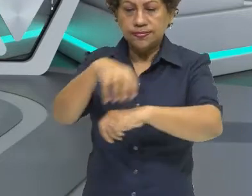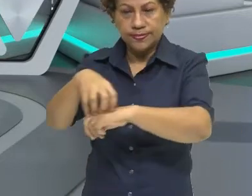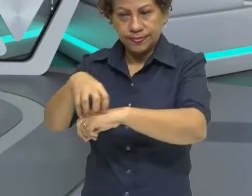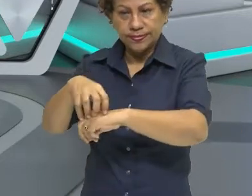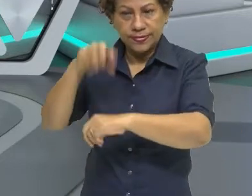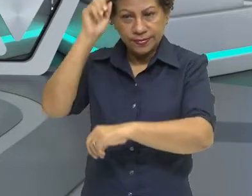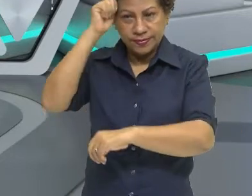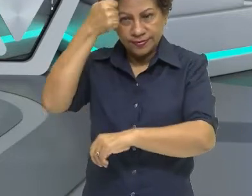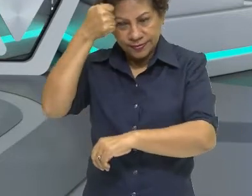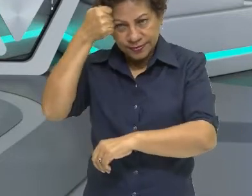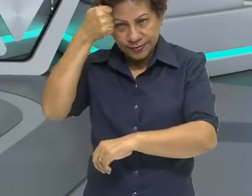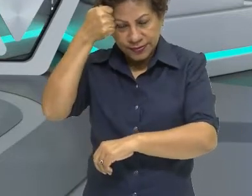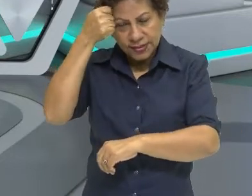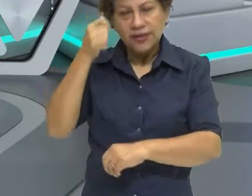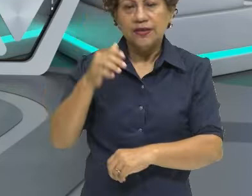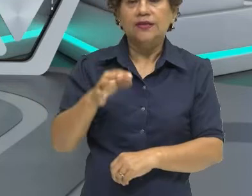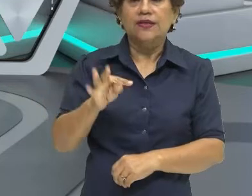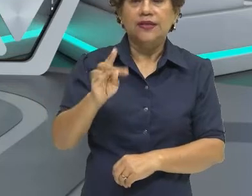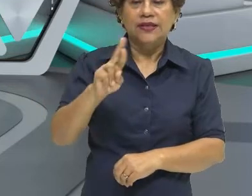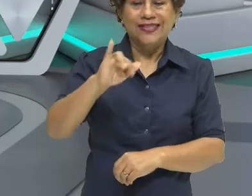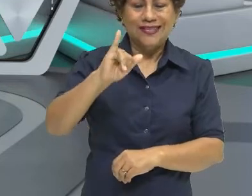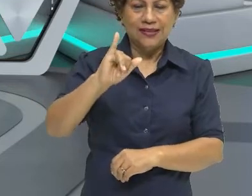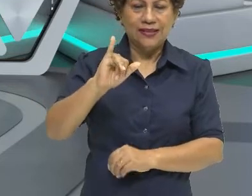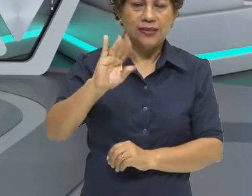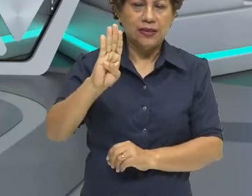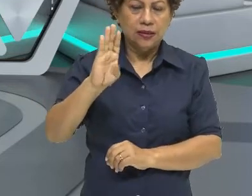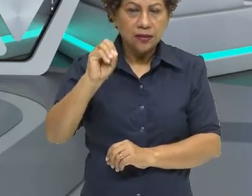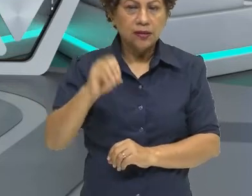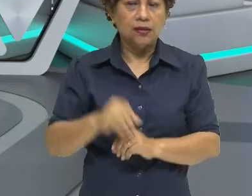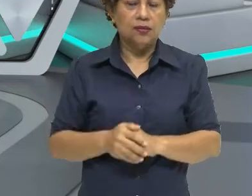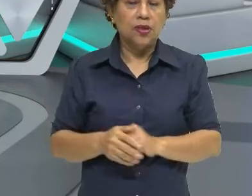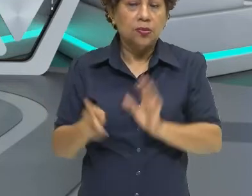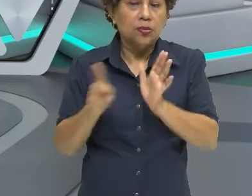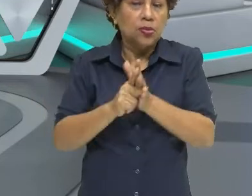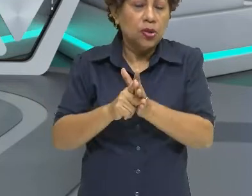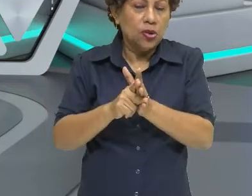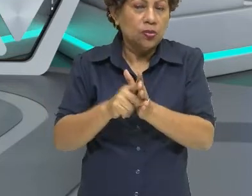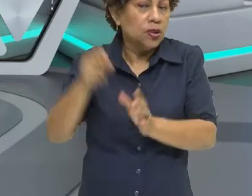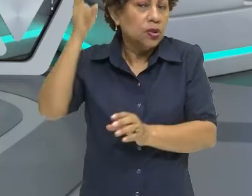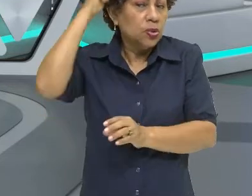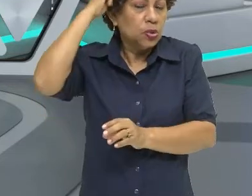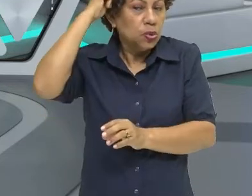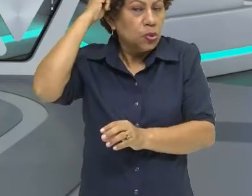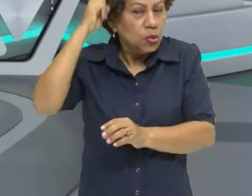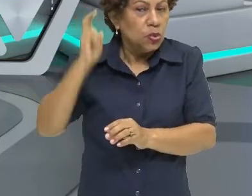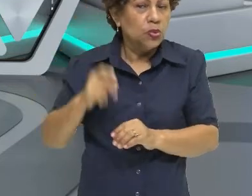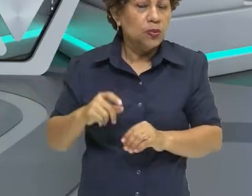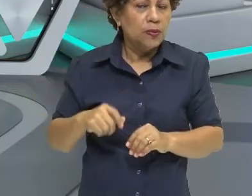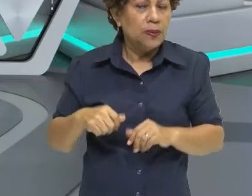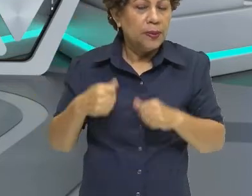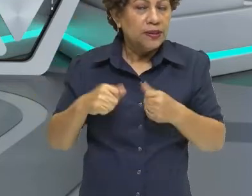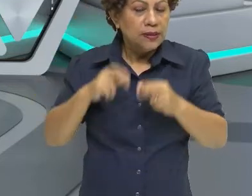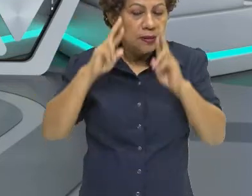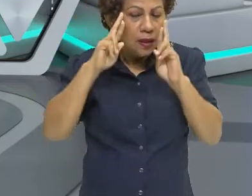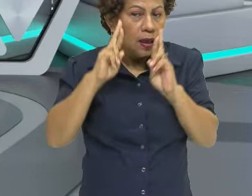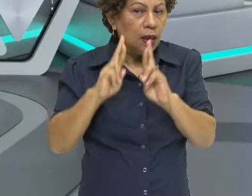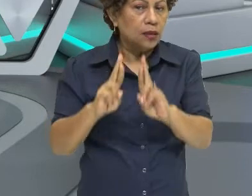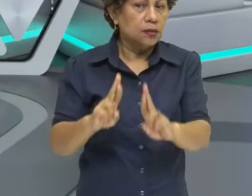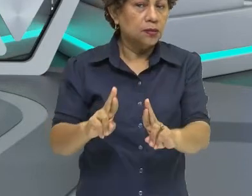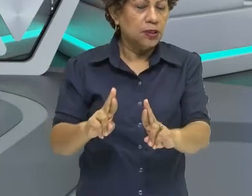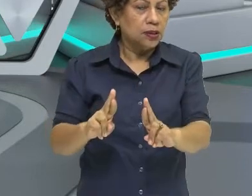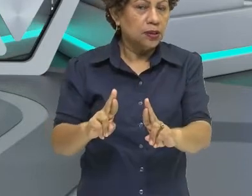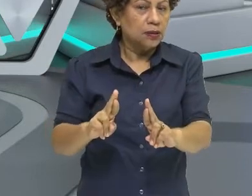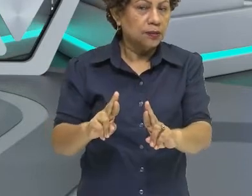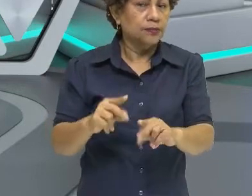de vestimenta, de adornos, né? E essa apropriação indevida, ela é complicada porque